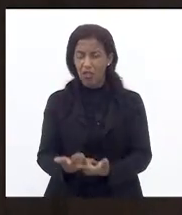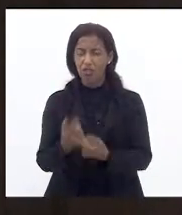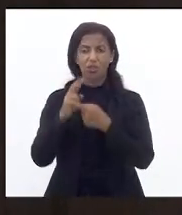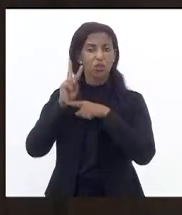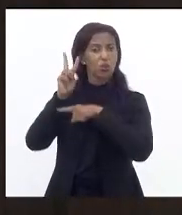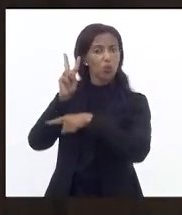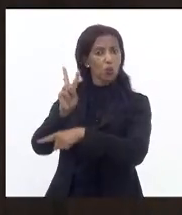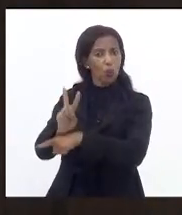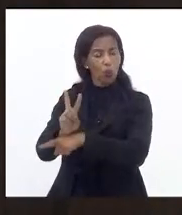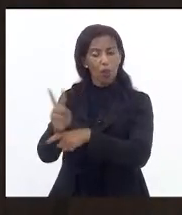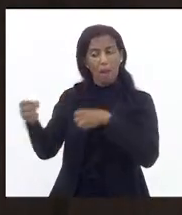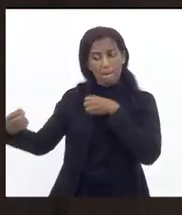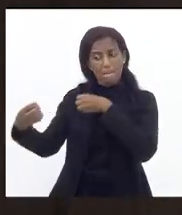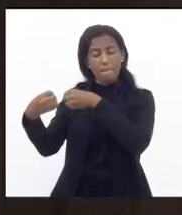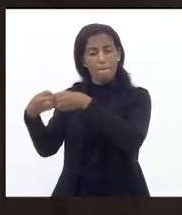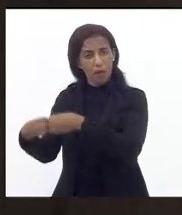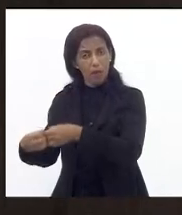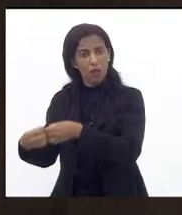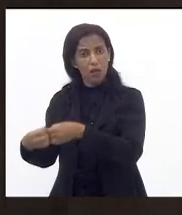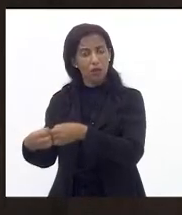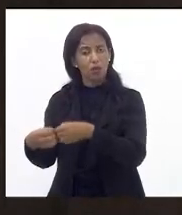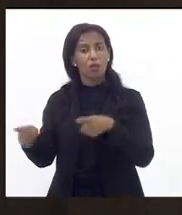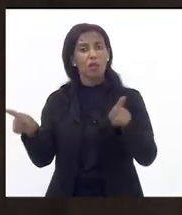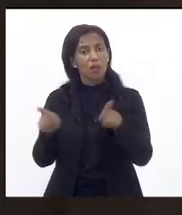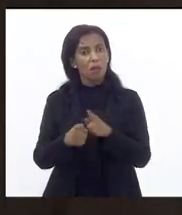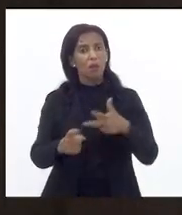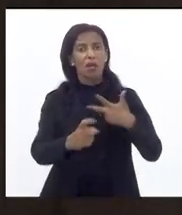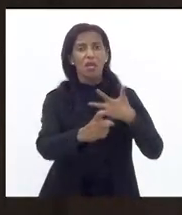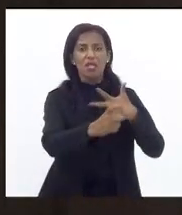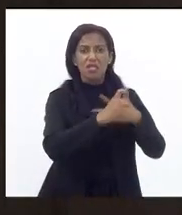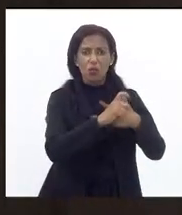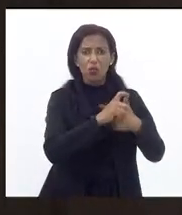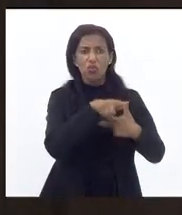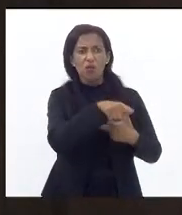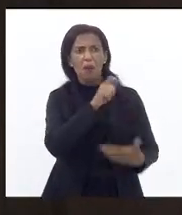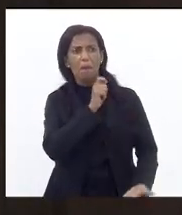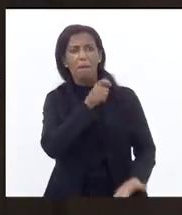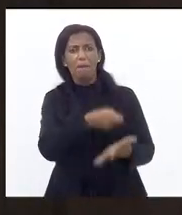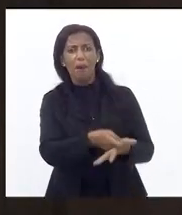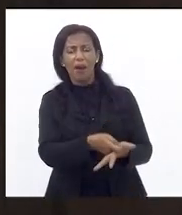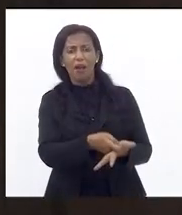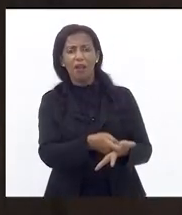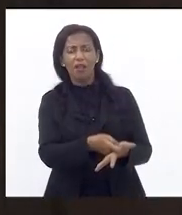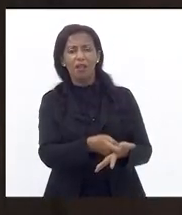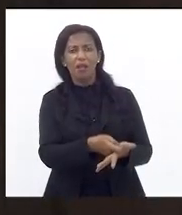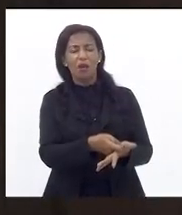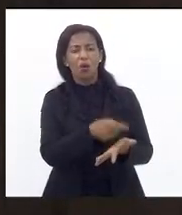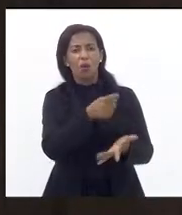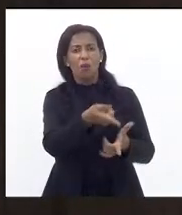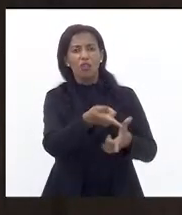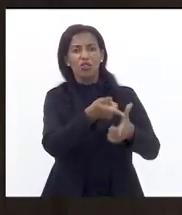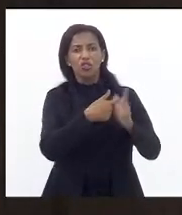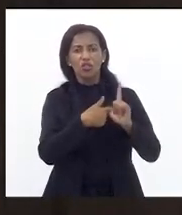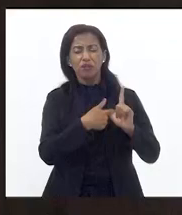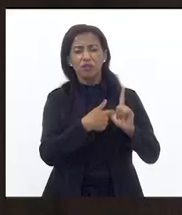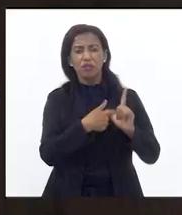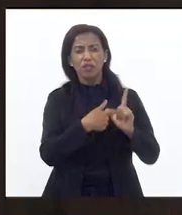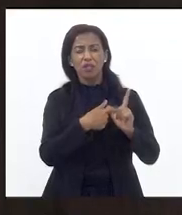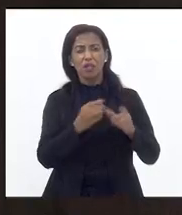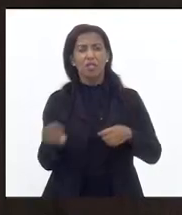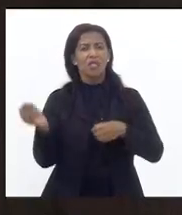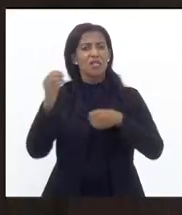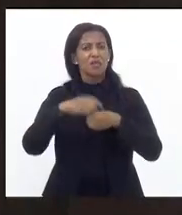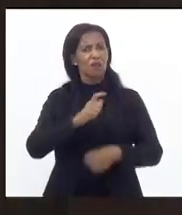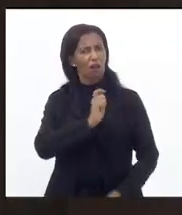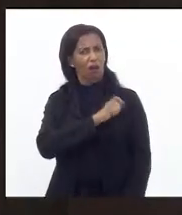toma conta de perto e o do executivo que eu tenho que pagar uma conta que foi construída em cima da